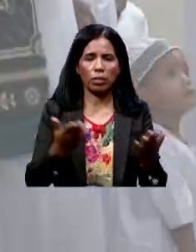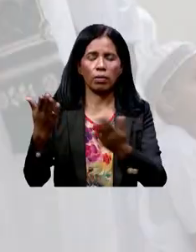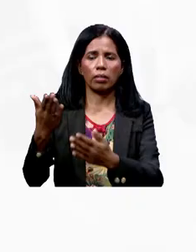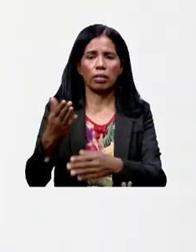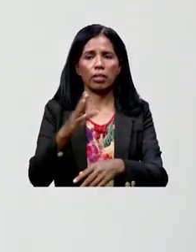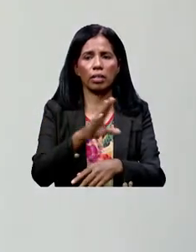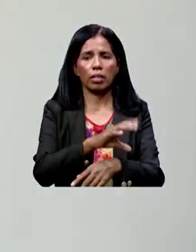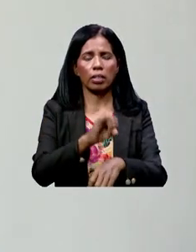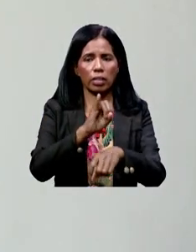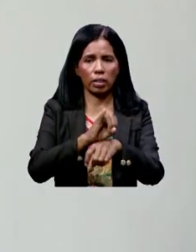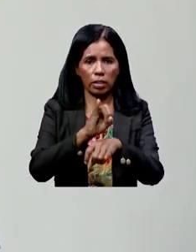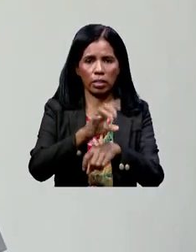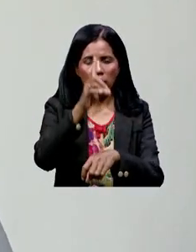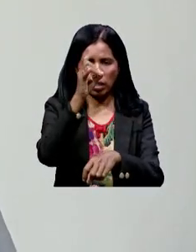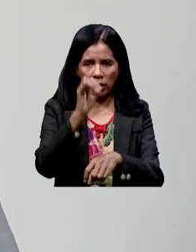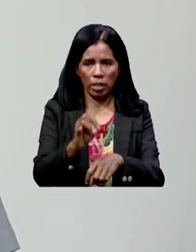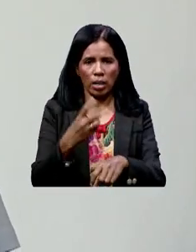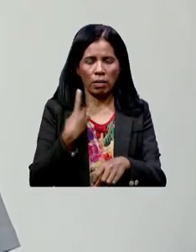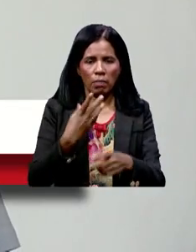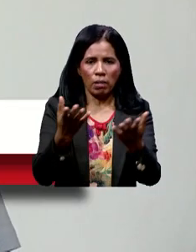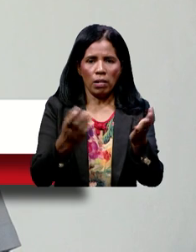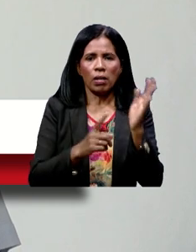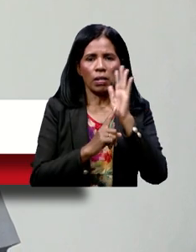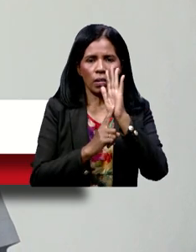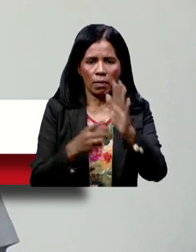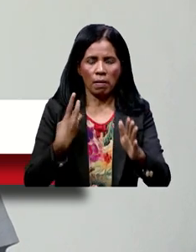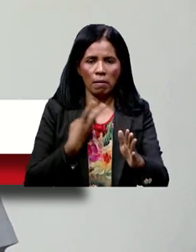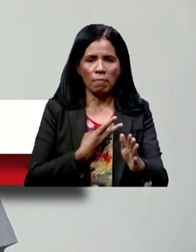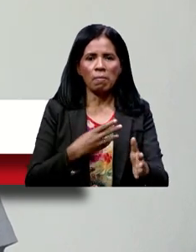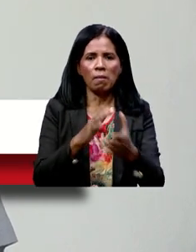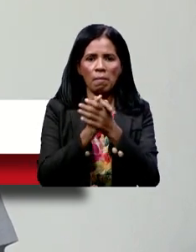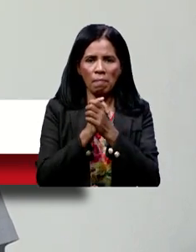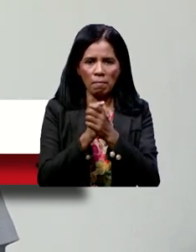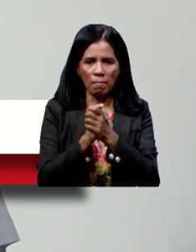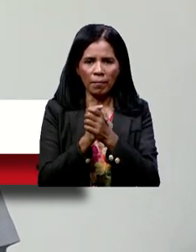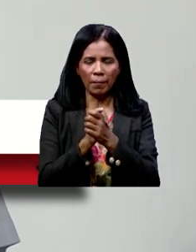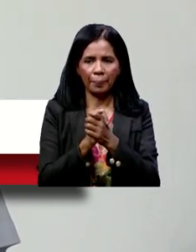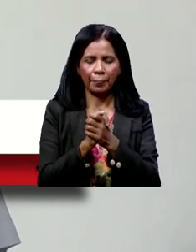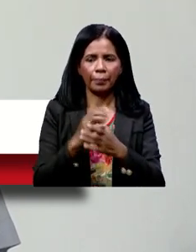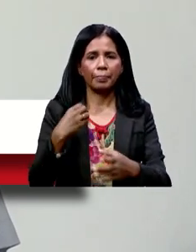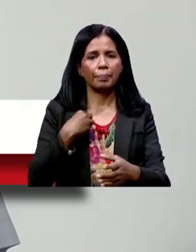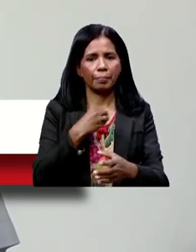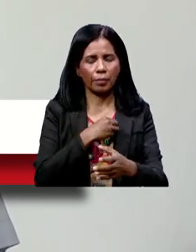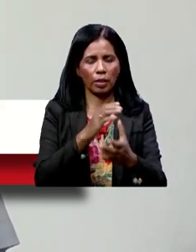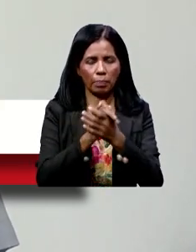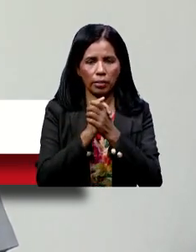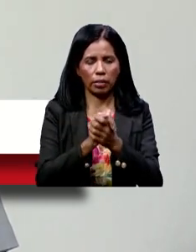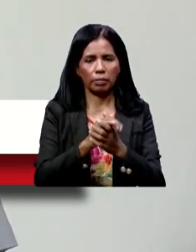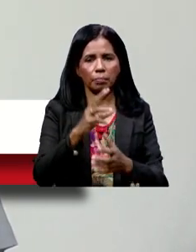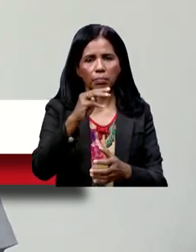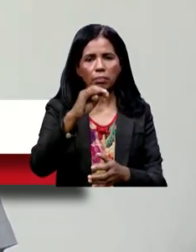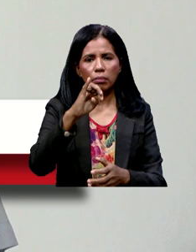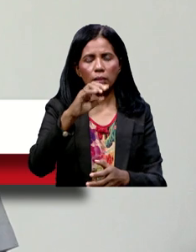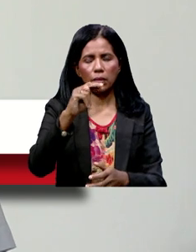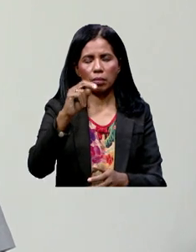de Dili, a minha cara hatou a minha parabéns e minal aidin wal faidin.